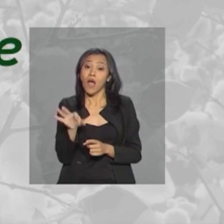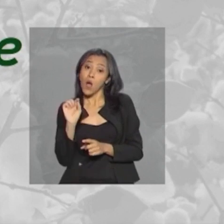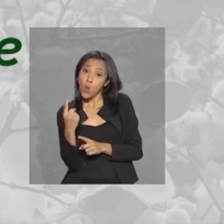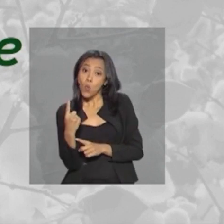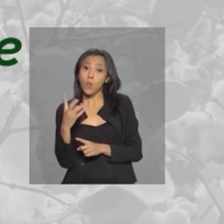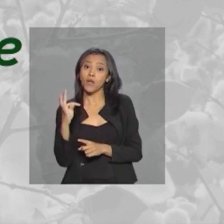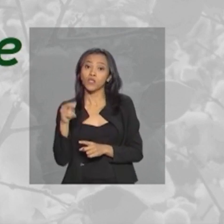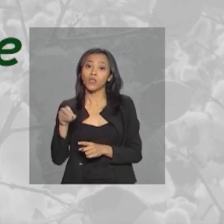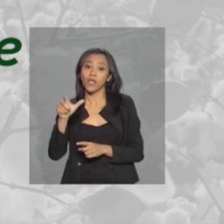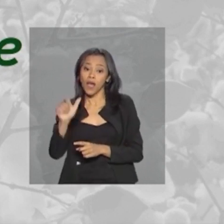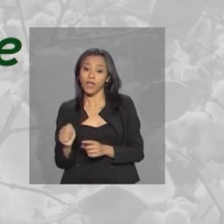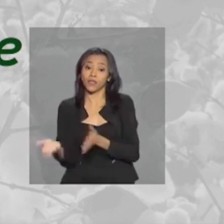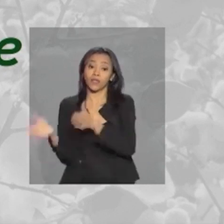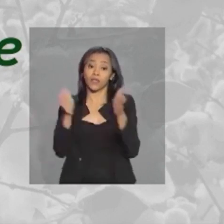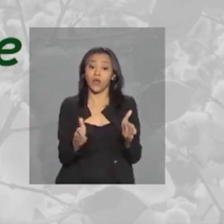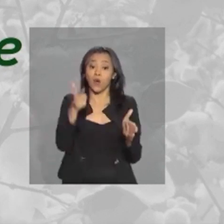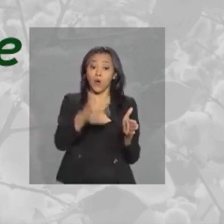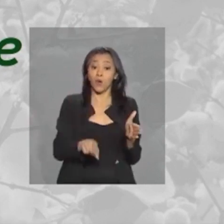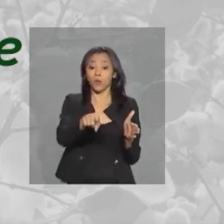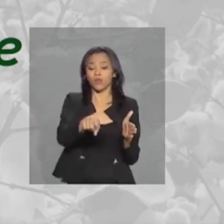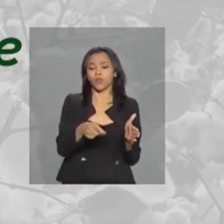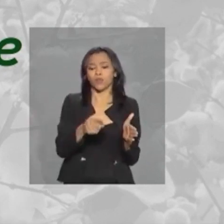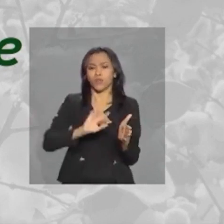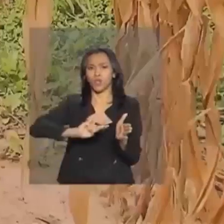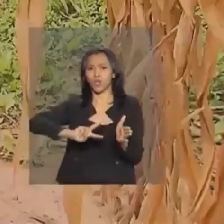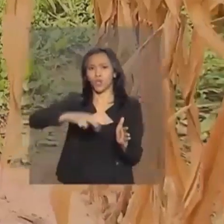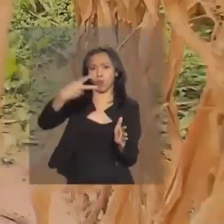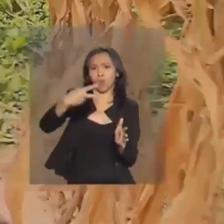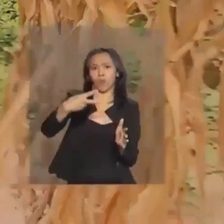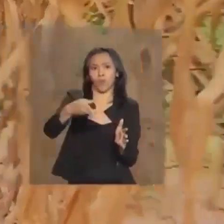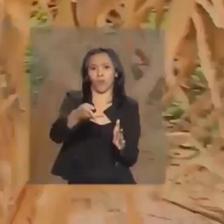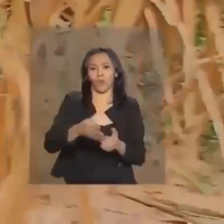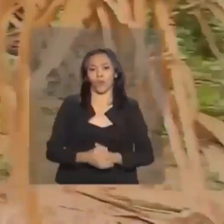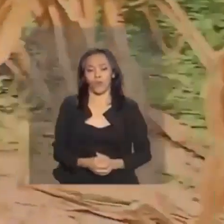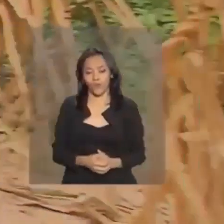Nas áreas com plantio direto, a produção mais que dobrou.